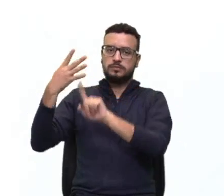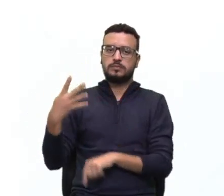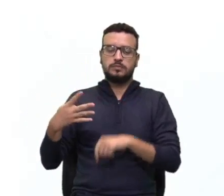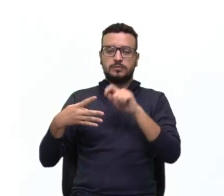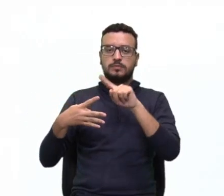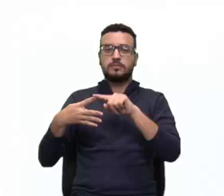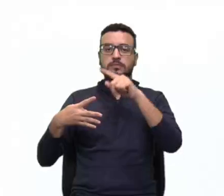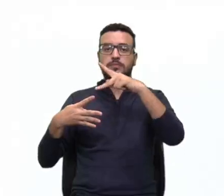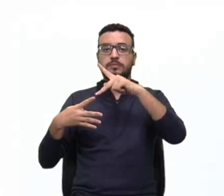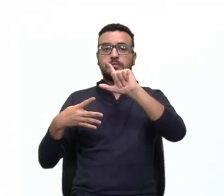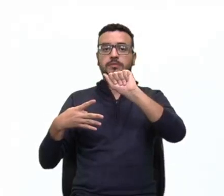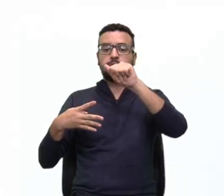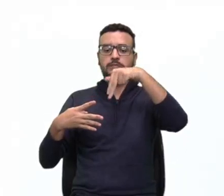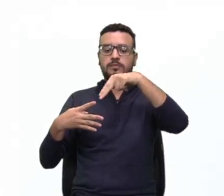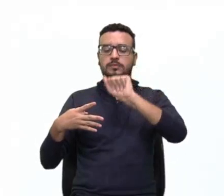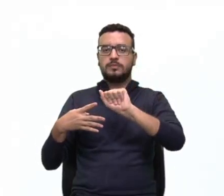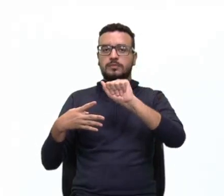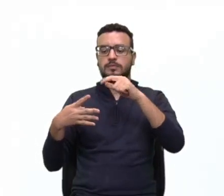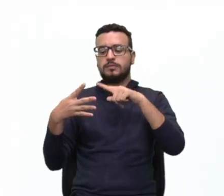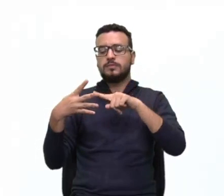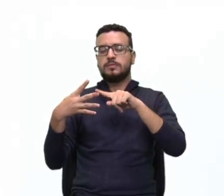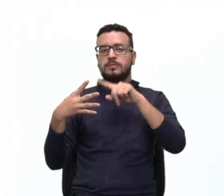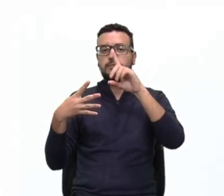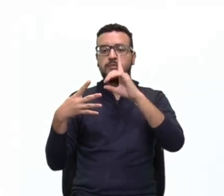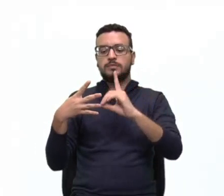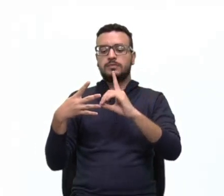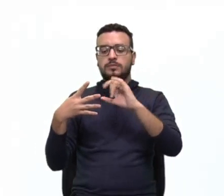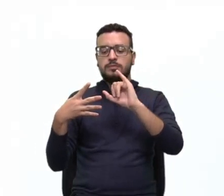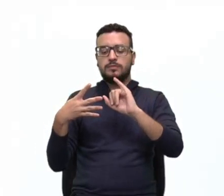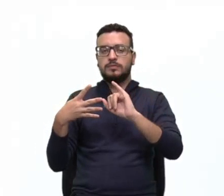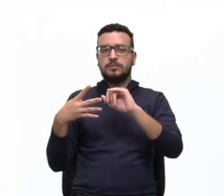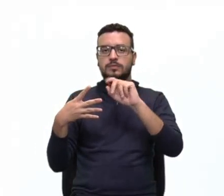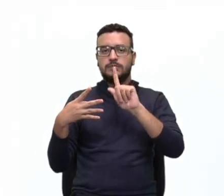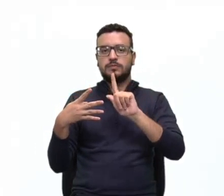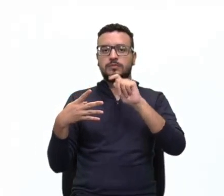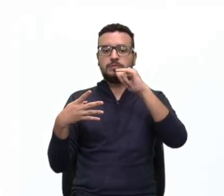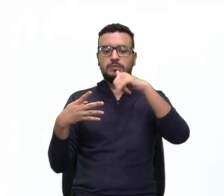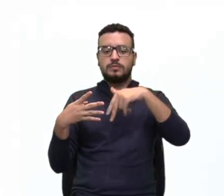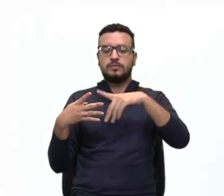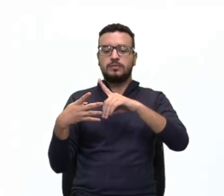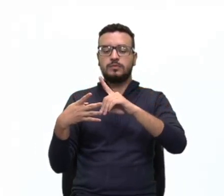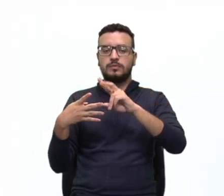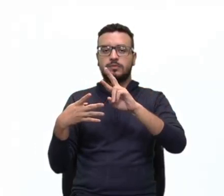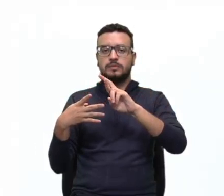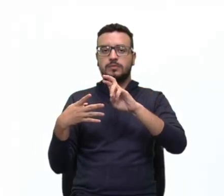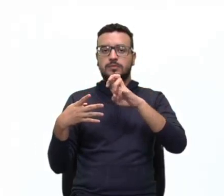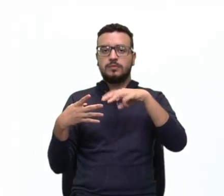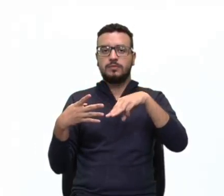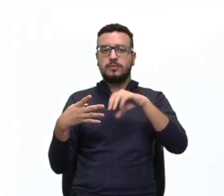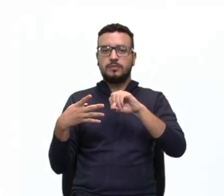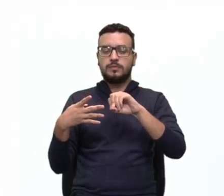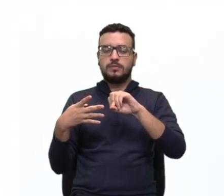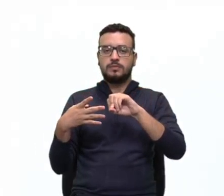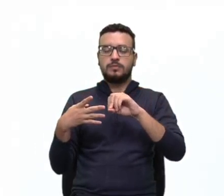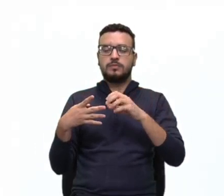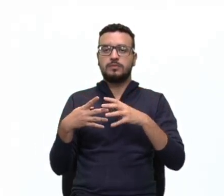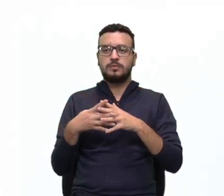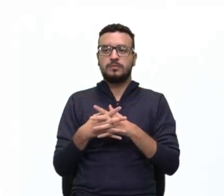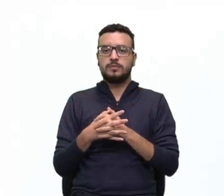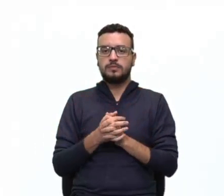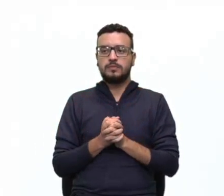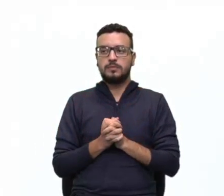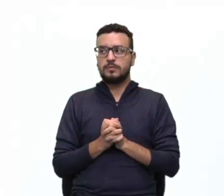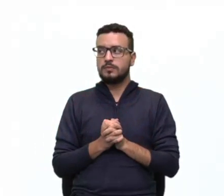Depois da plana, eu tenho a digínglimo, que permite o movimento em apenas um plano. É como se fosse uma dobradiça de uma porta,